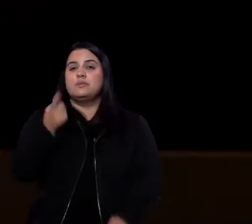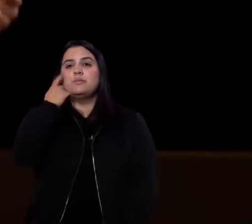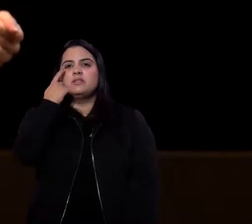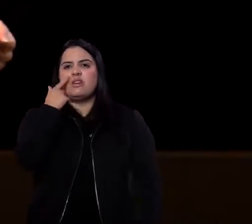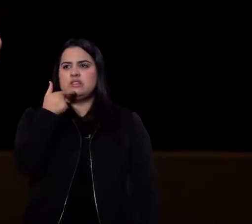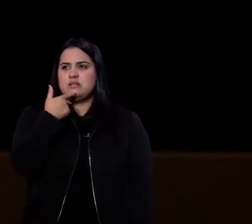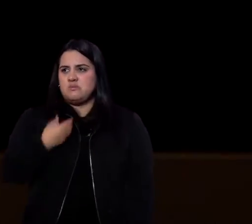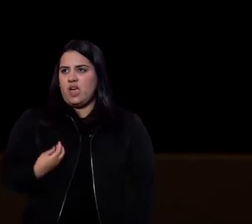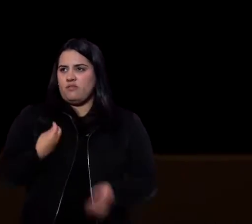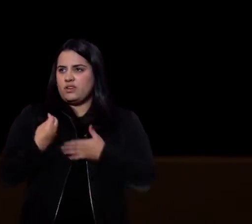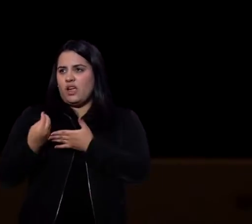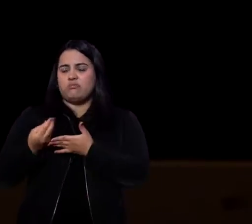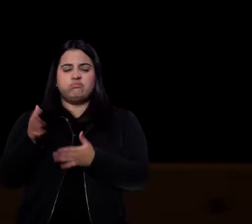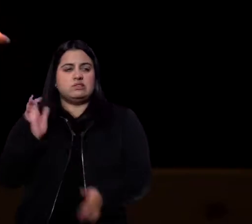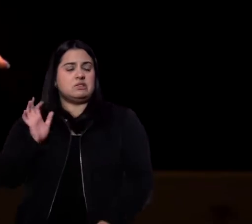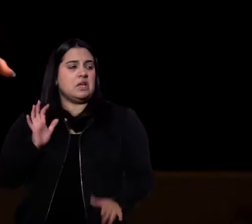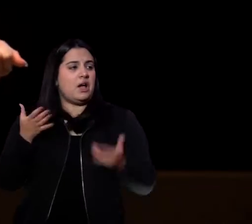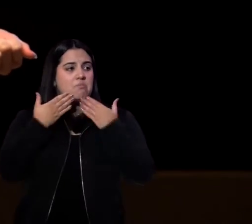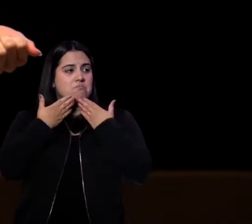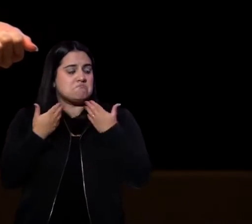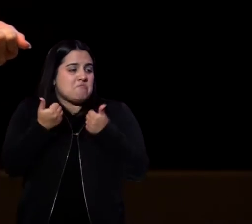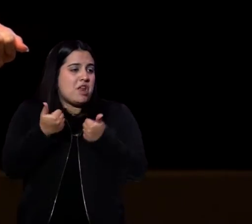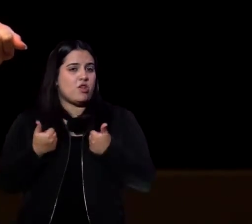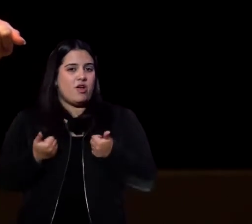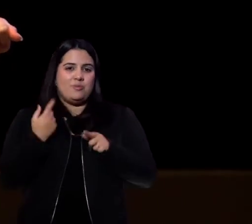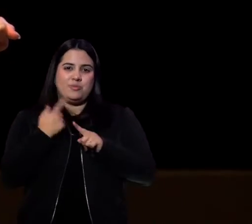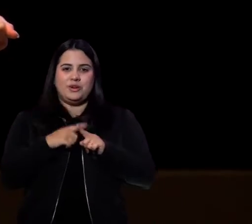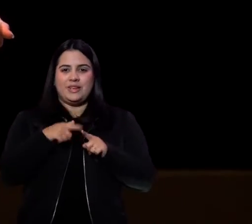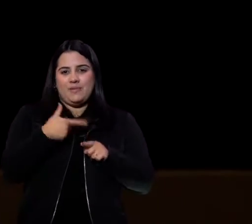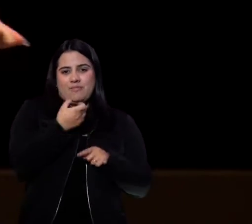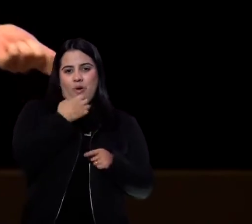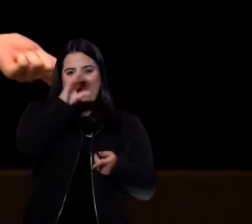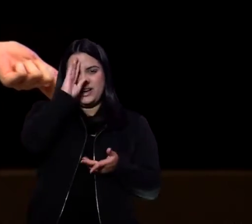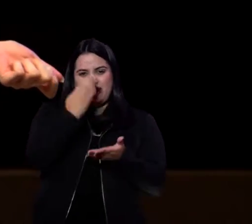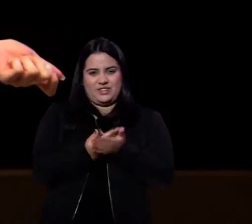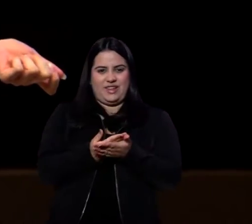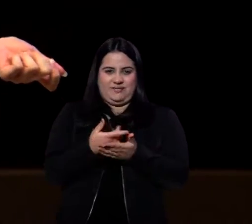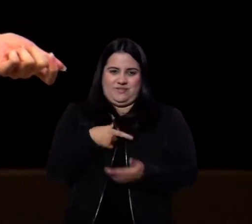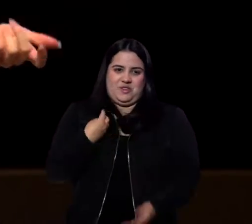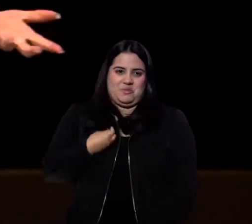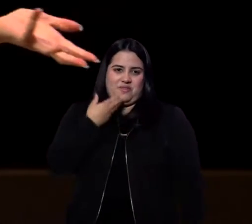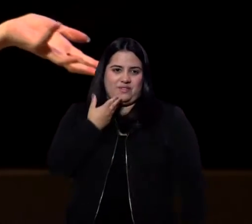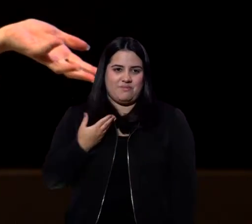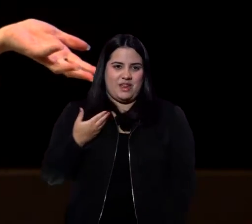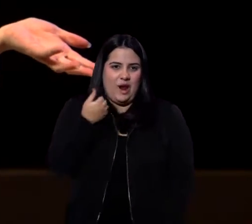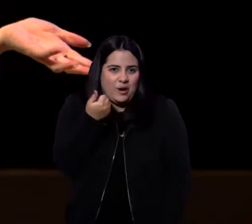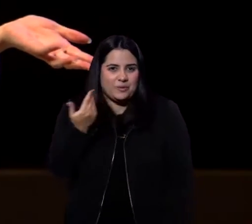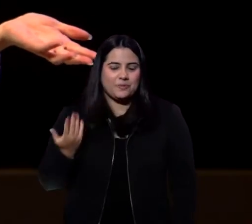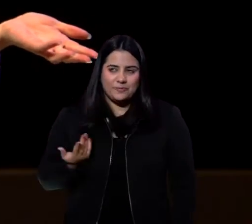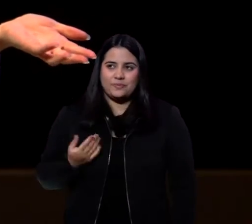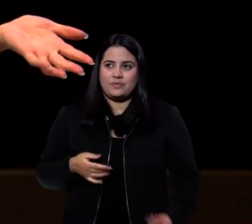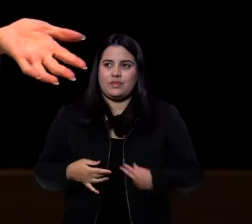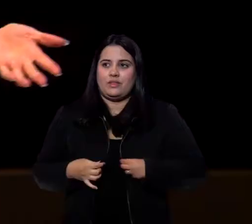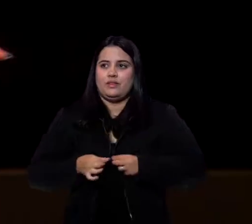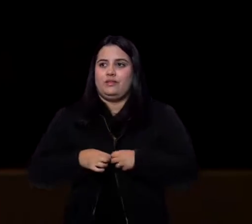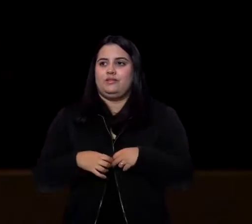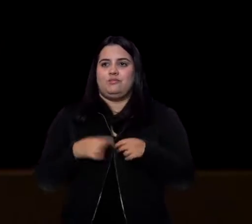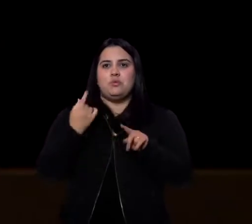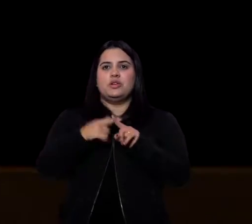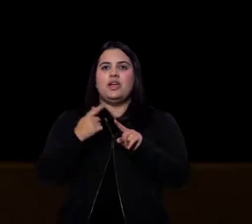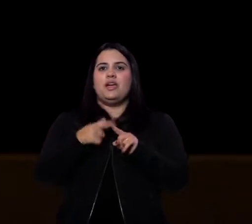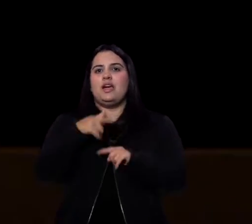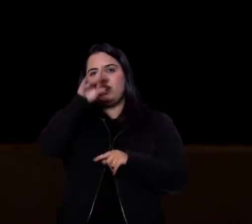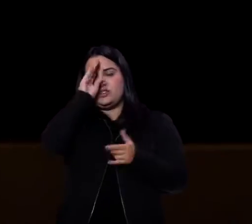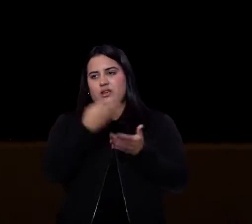gente acredita nisso, porque é bom a gente acreditar que a gente vai ser bem-sucedido. Para que a gente acreditar que a gente, tipo, vai perder na vida, entendeu?